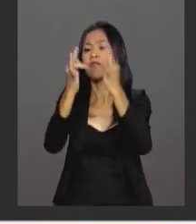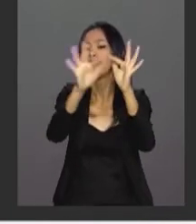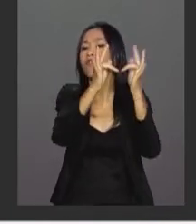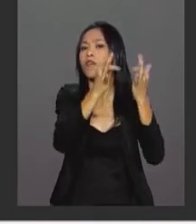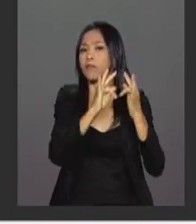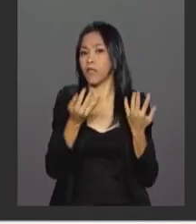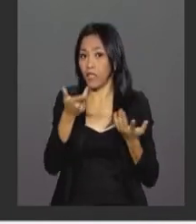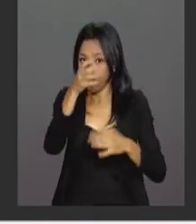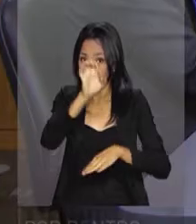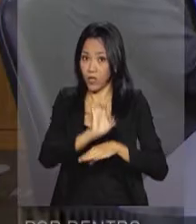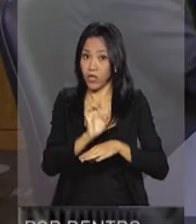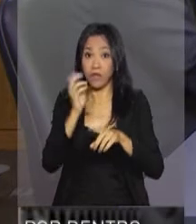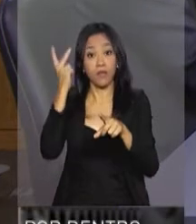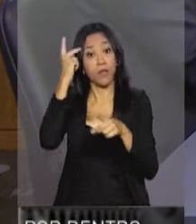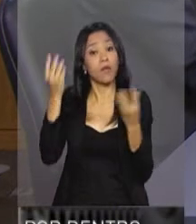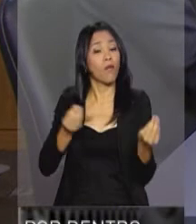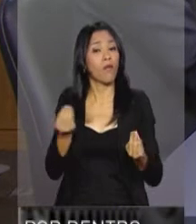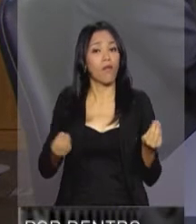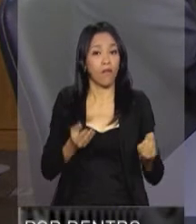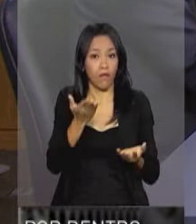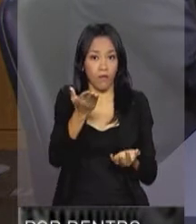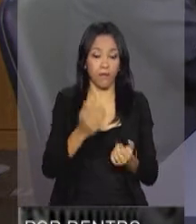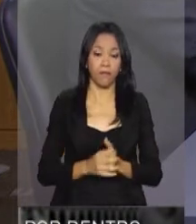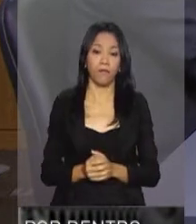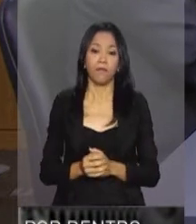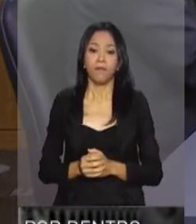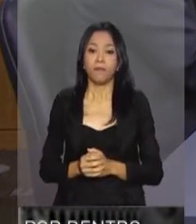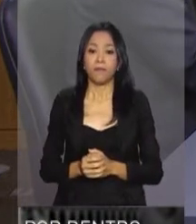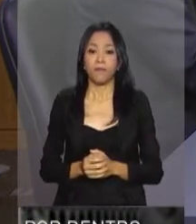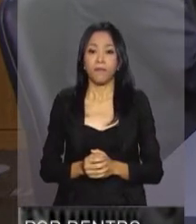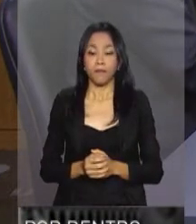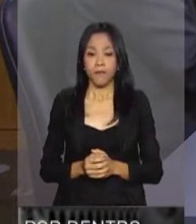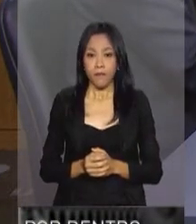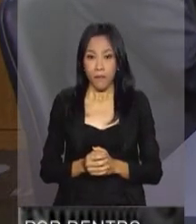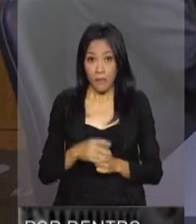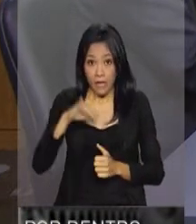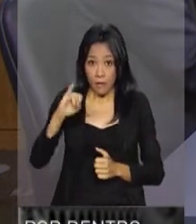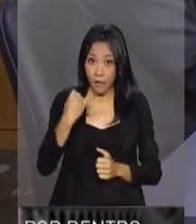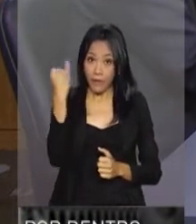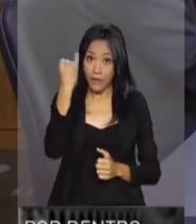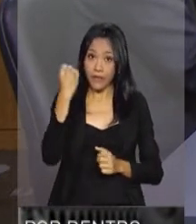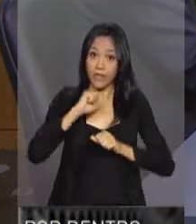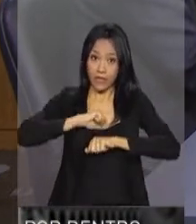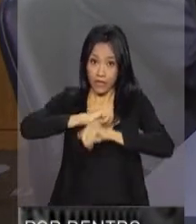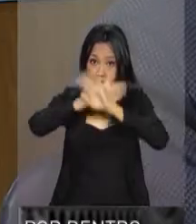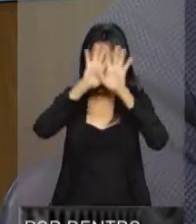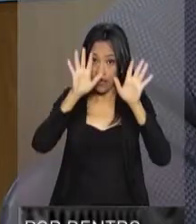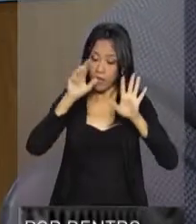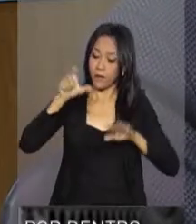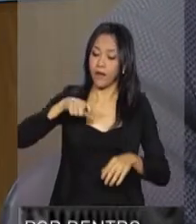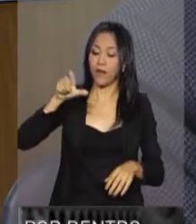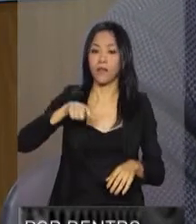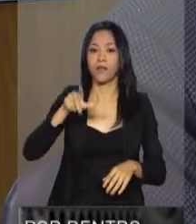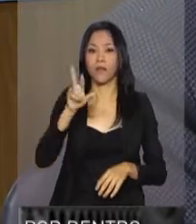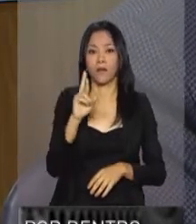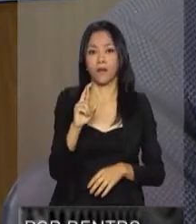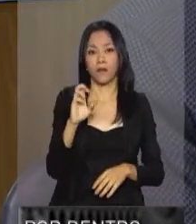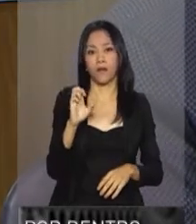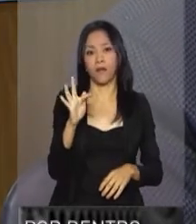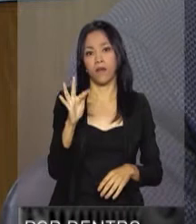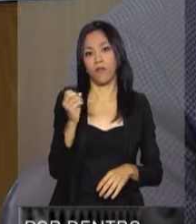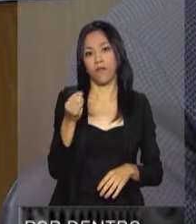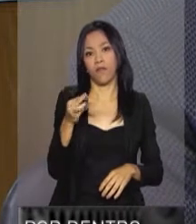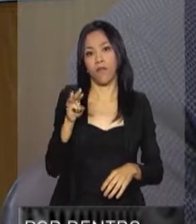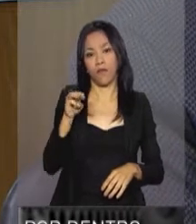no estado de são paulo brincar é importante deixar transparente que o cartão reforma nós temos a contratação feita com